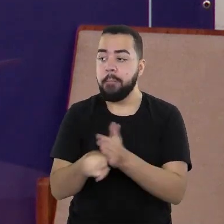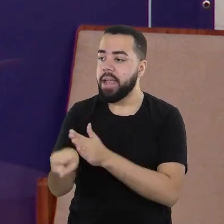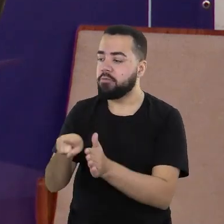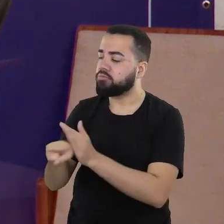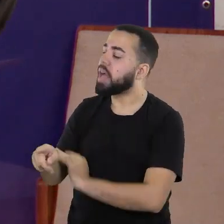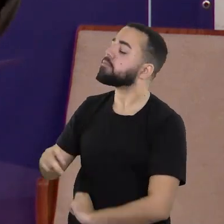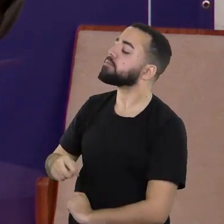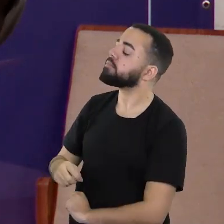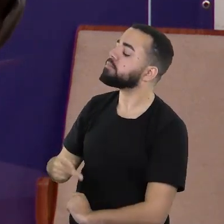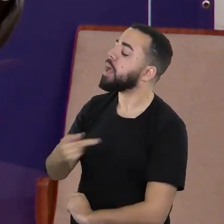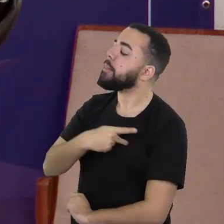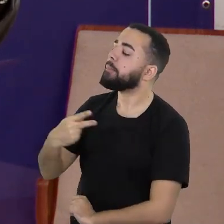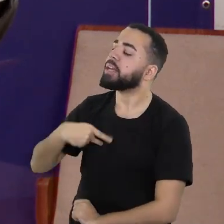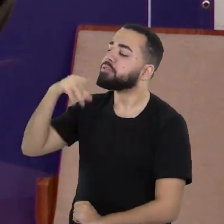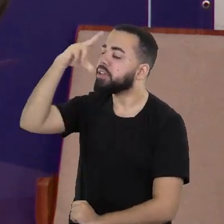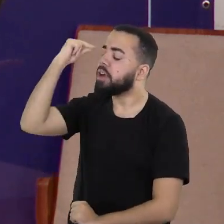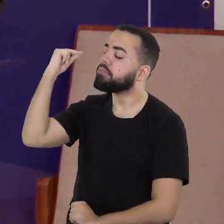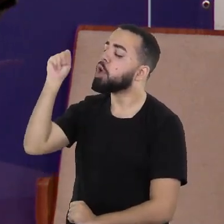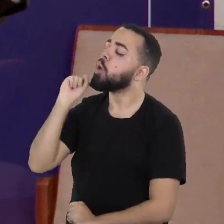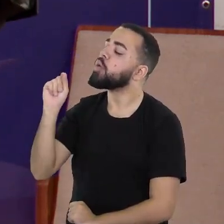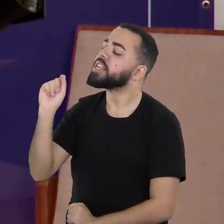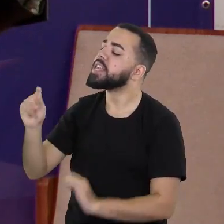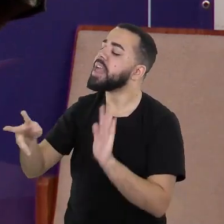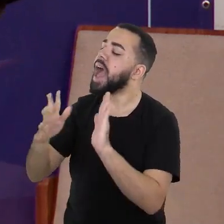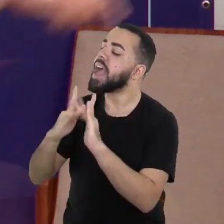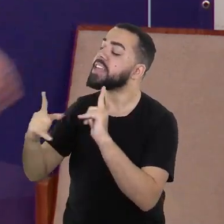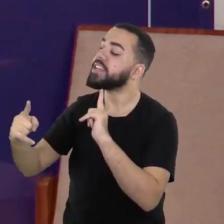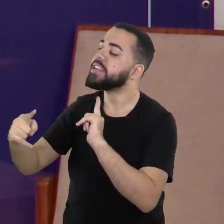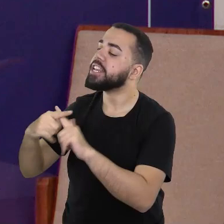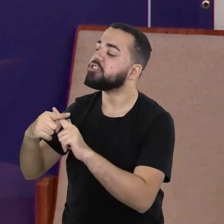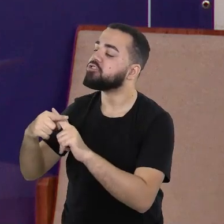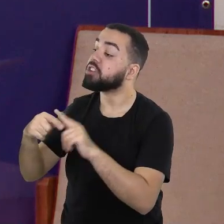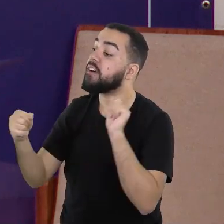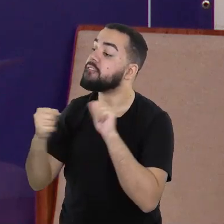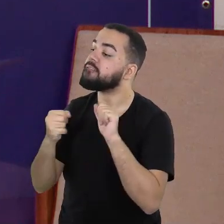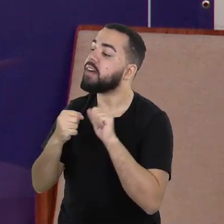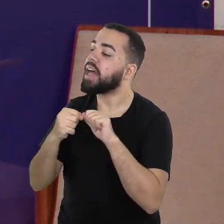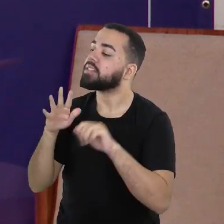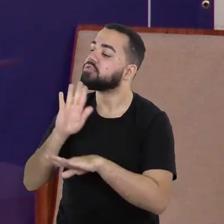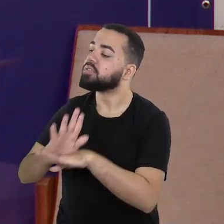que eu estou fazendo pelas pessoas. O que que você está fazendo pelas pessoas?